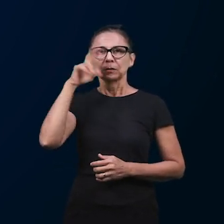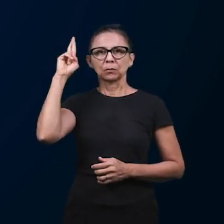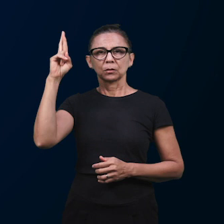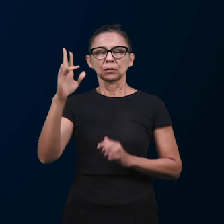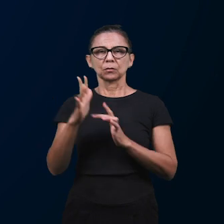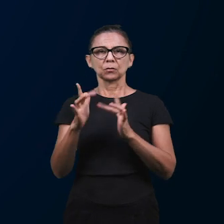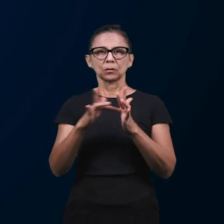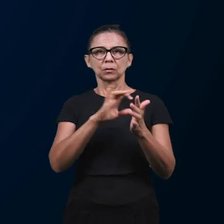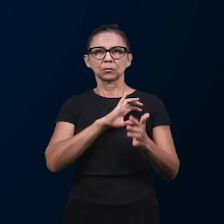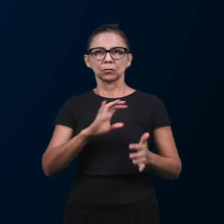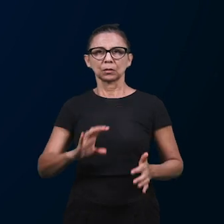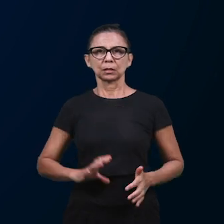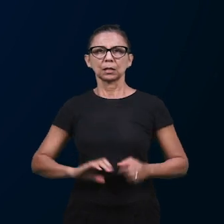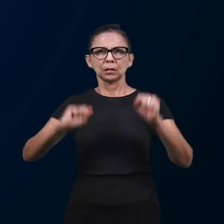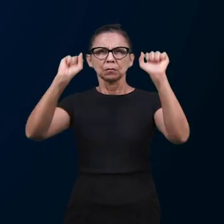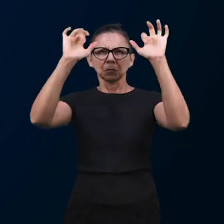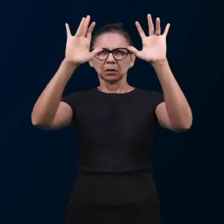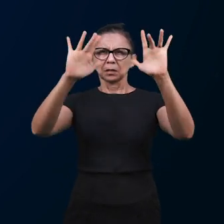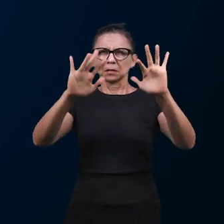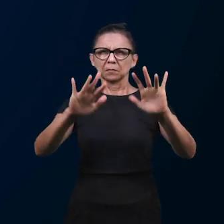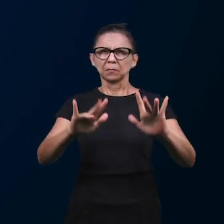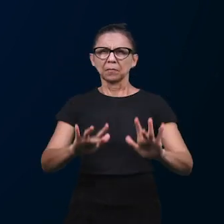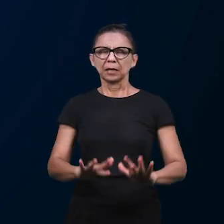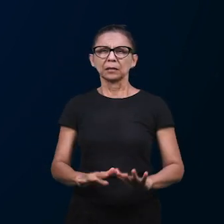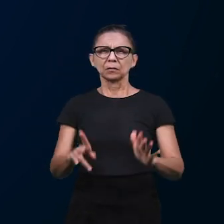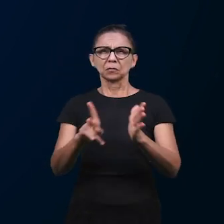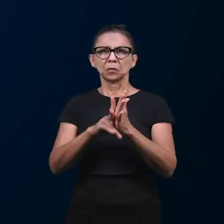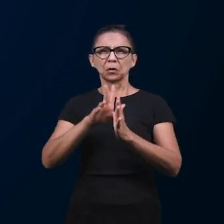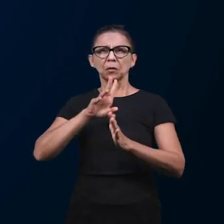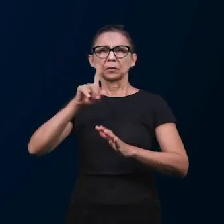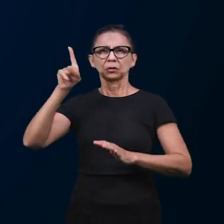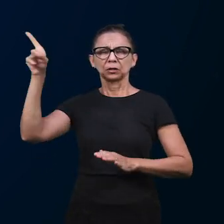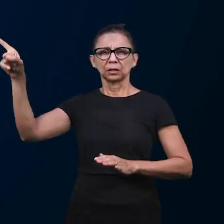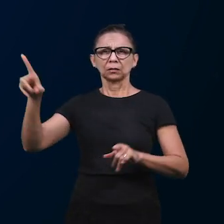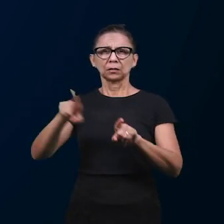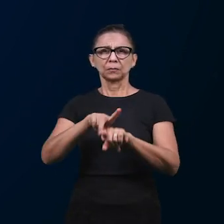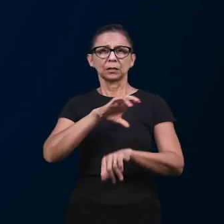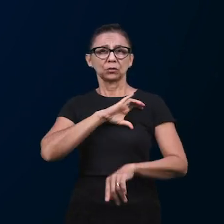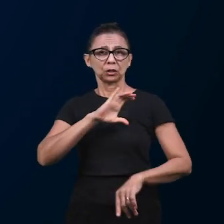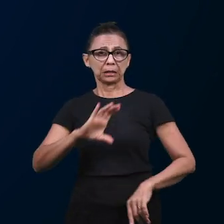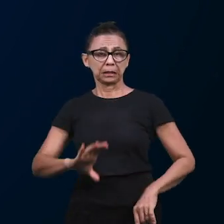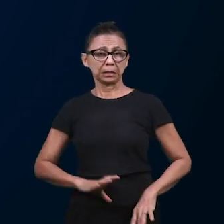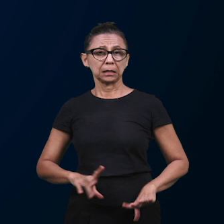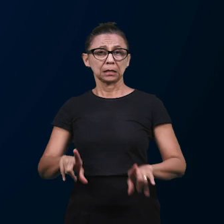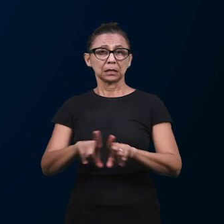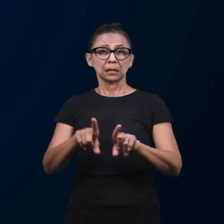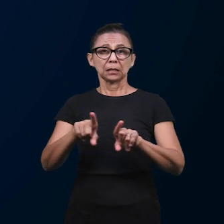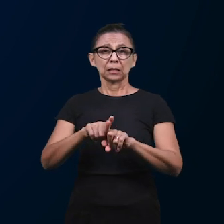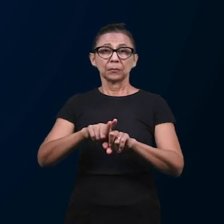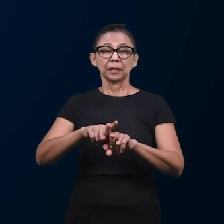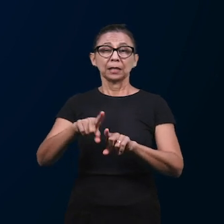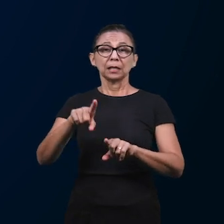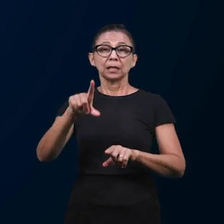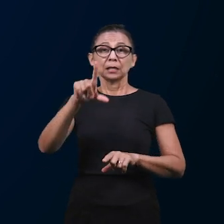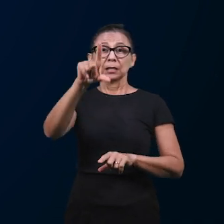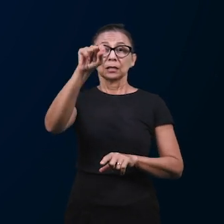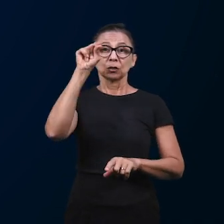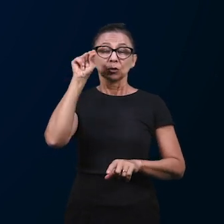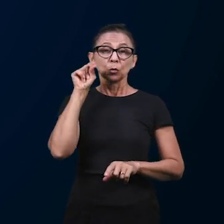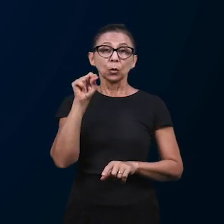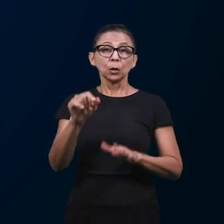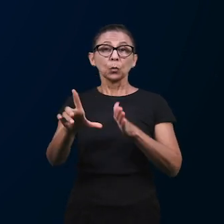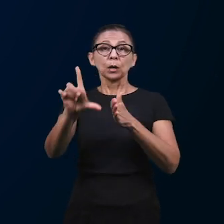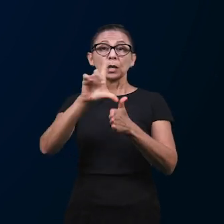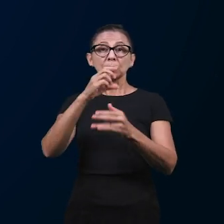nos abençoou com todas as bênçãos espirituais nos lugares celestiais em Cristo, como também nos elegeu nele antes da fundação do